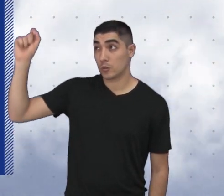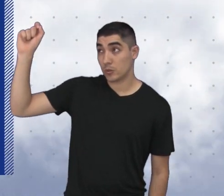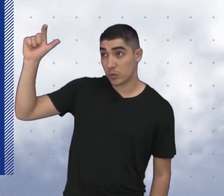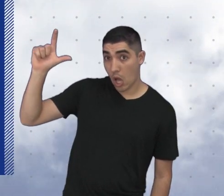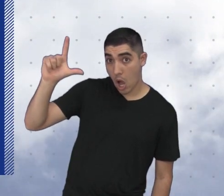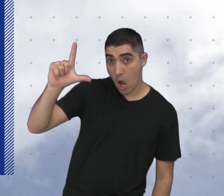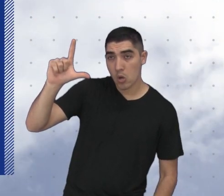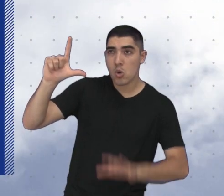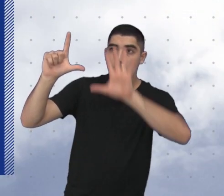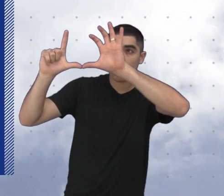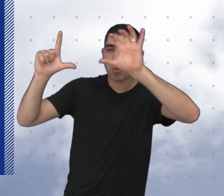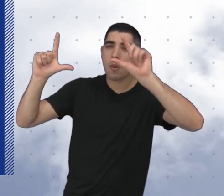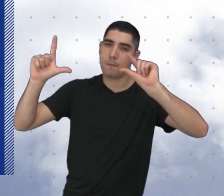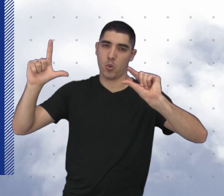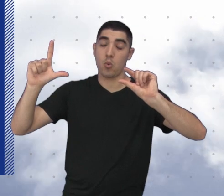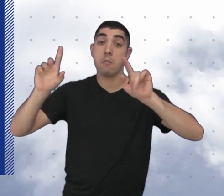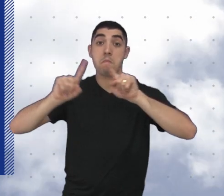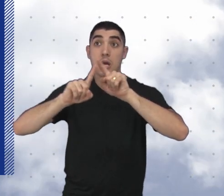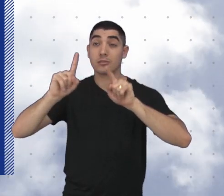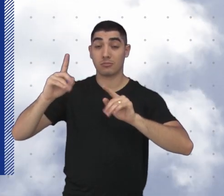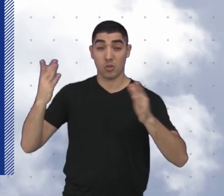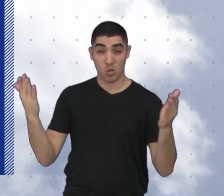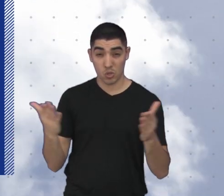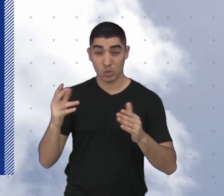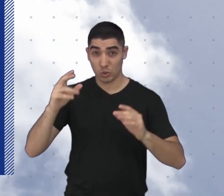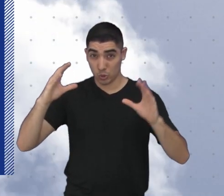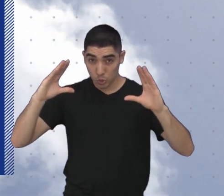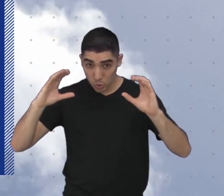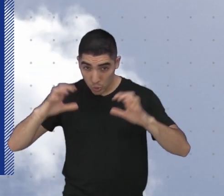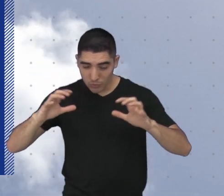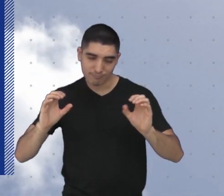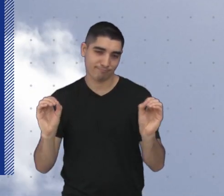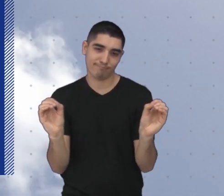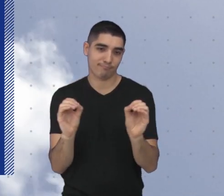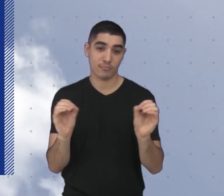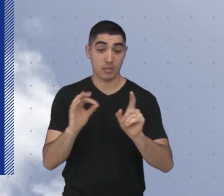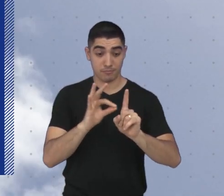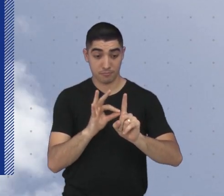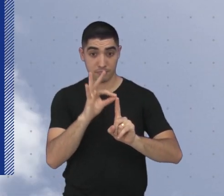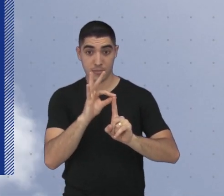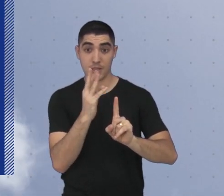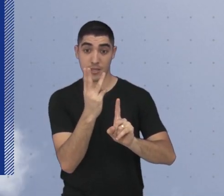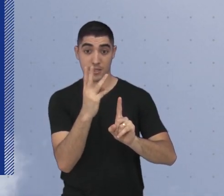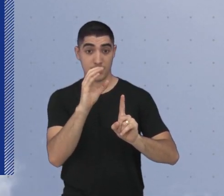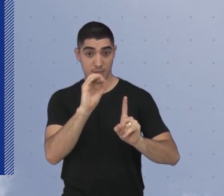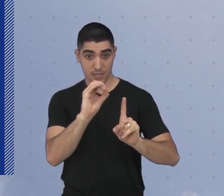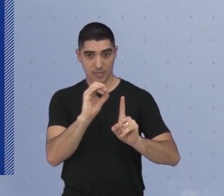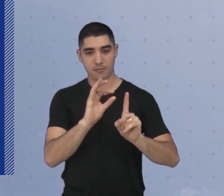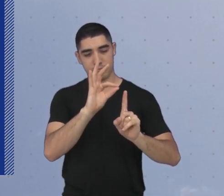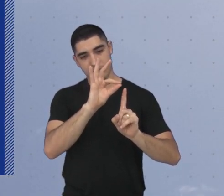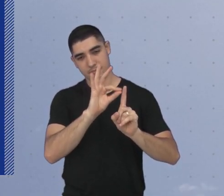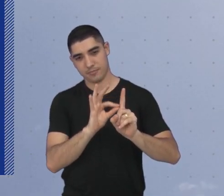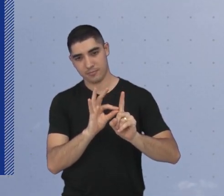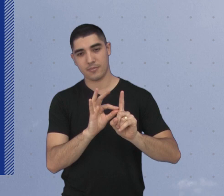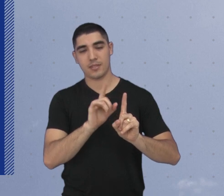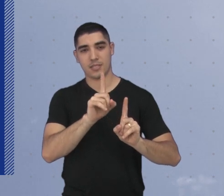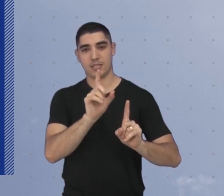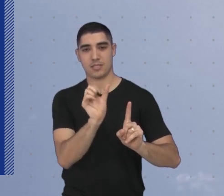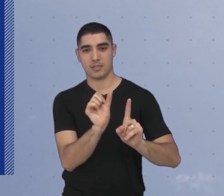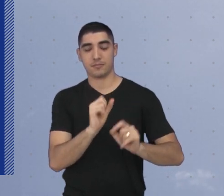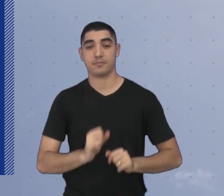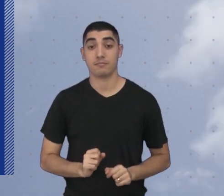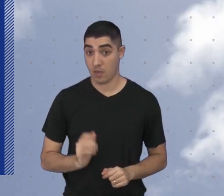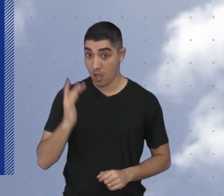Sol e tempo aberto o dia todo nesta terça-feira. Há pouca chance de chuva. A máxima para hoje é de 30 graus e a mínima